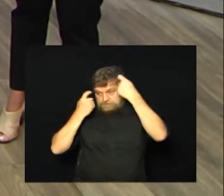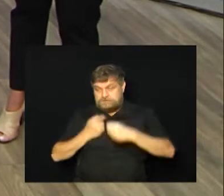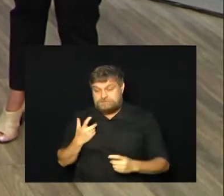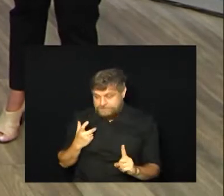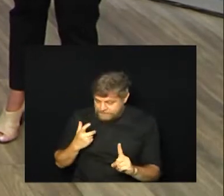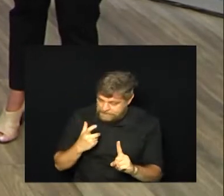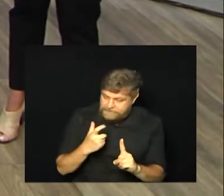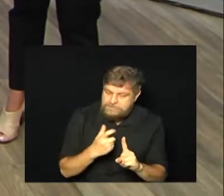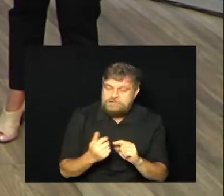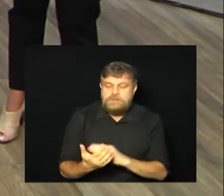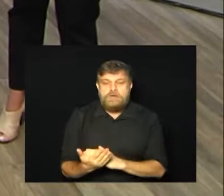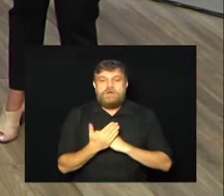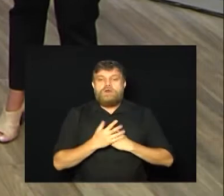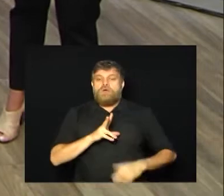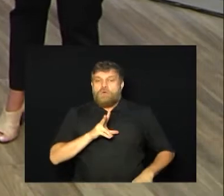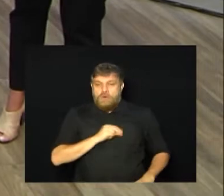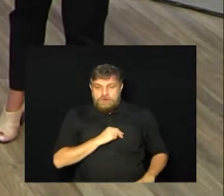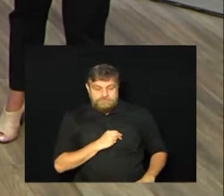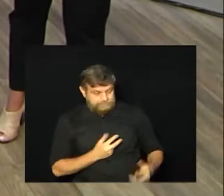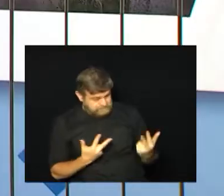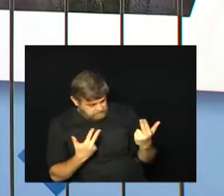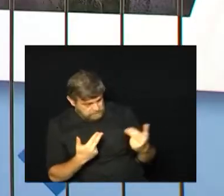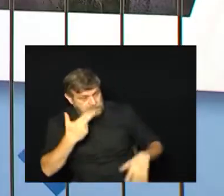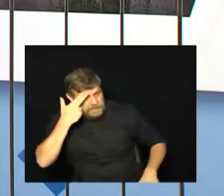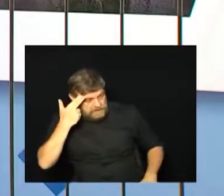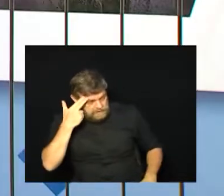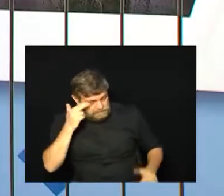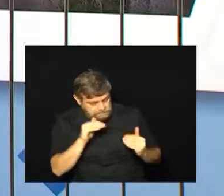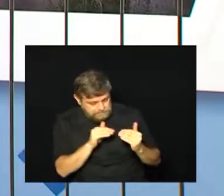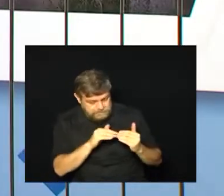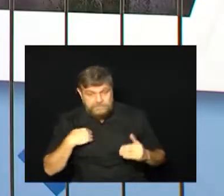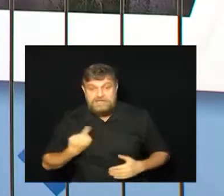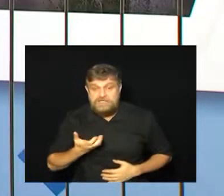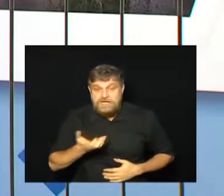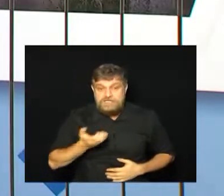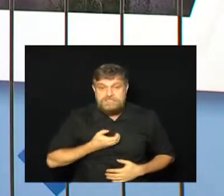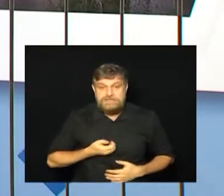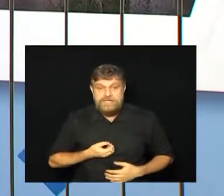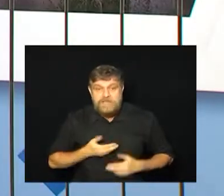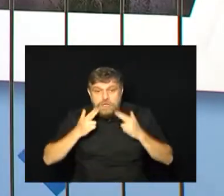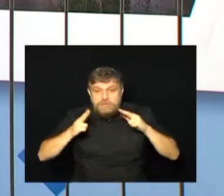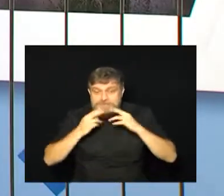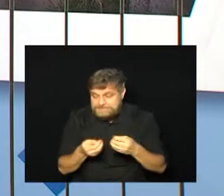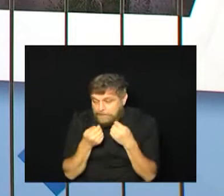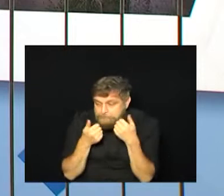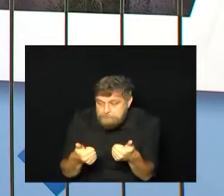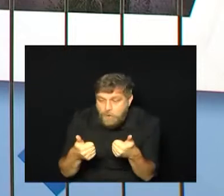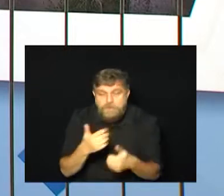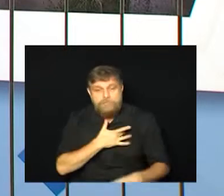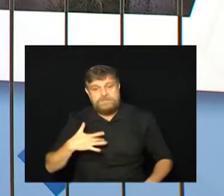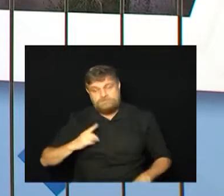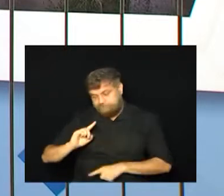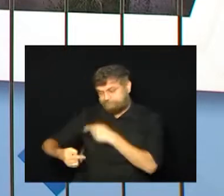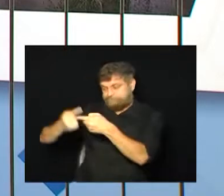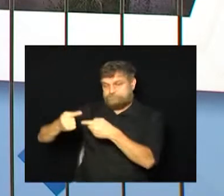vacinação. Exatamente, Gabriel, como você disse, né? Ao longo desse ano a gente só quer dar notícia positiva relacionada à saúde.